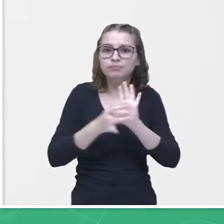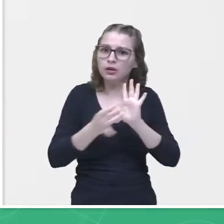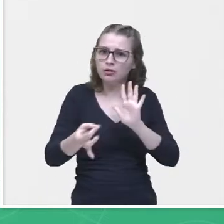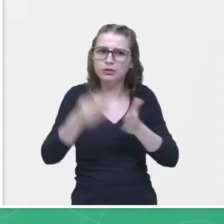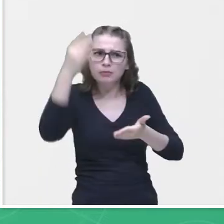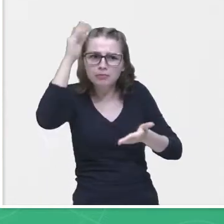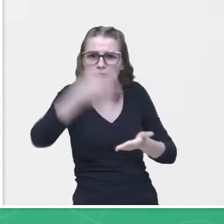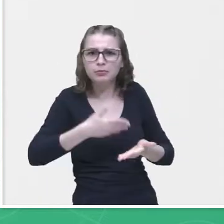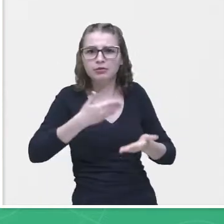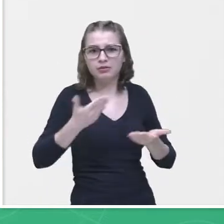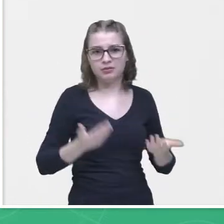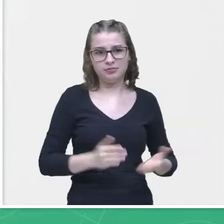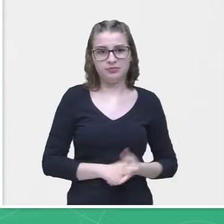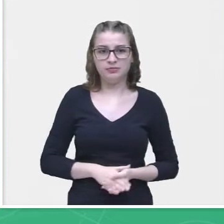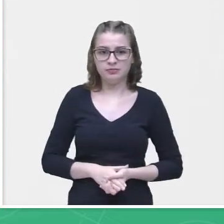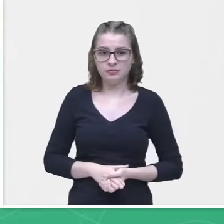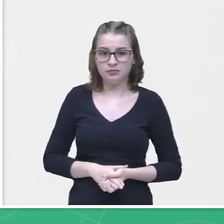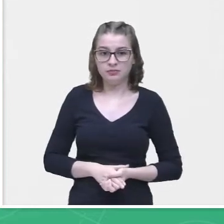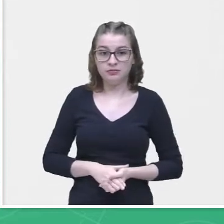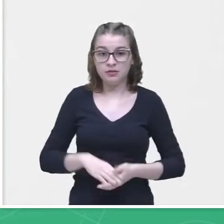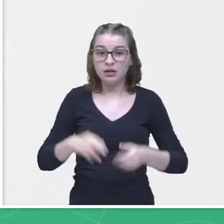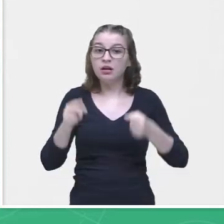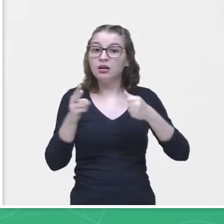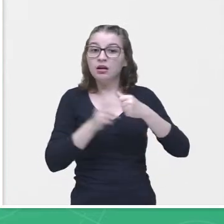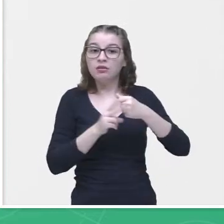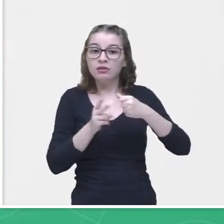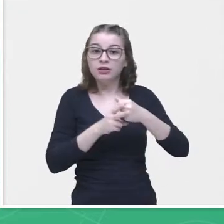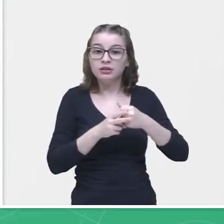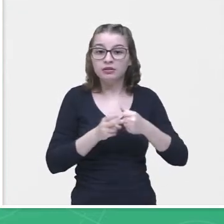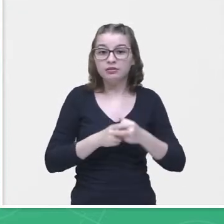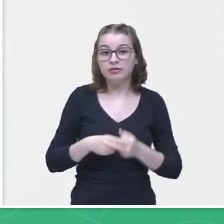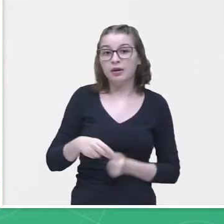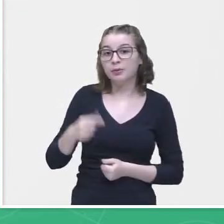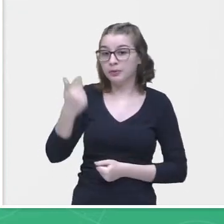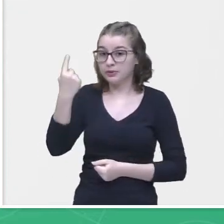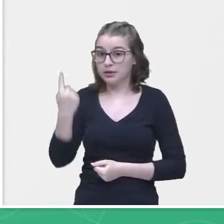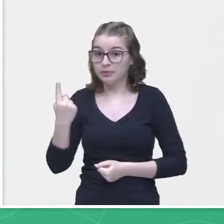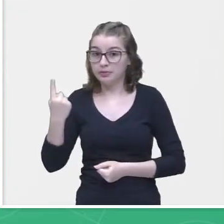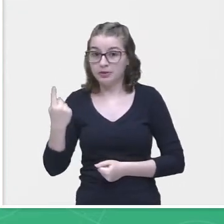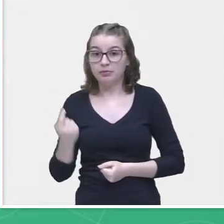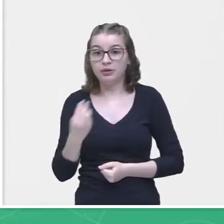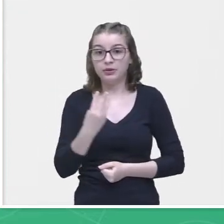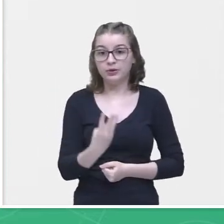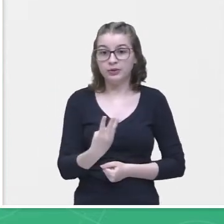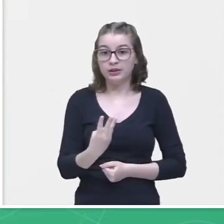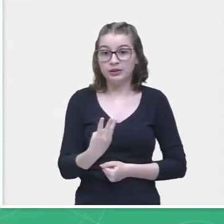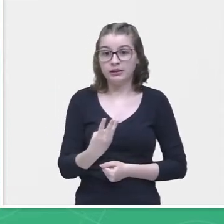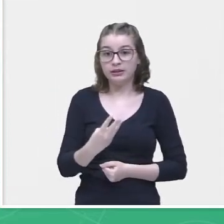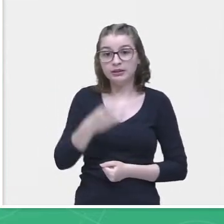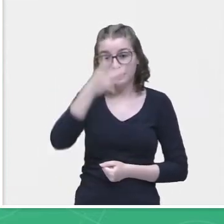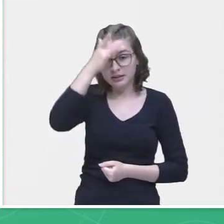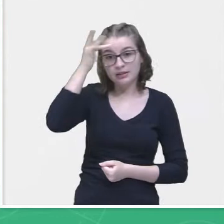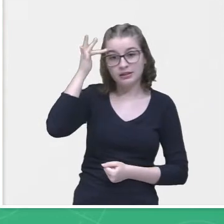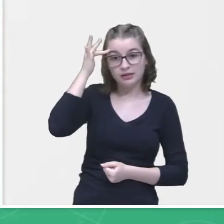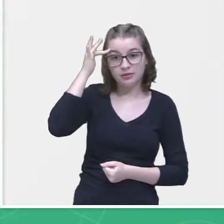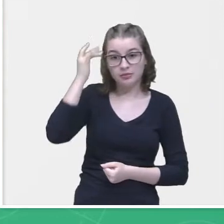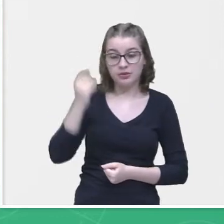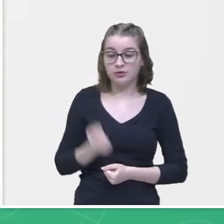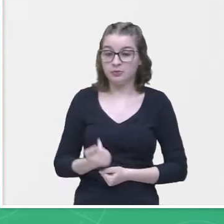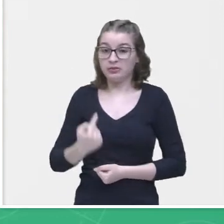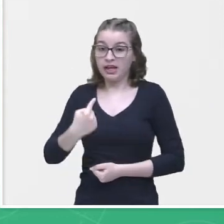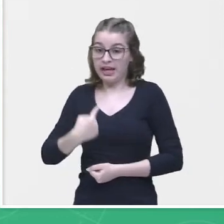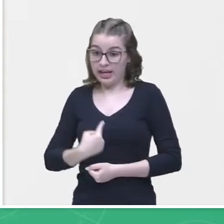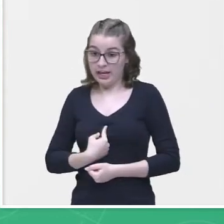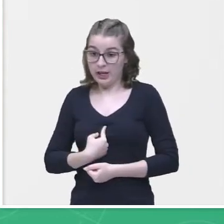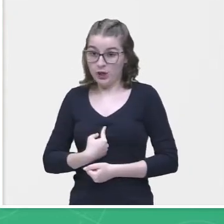na primeira ou terceira pessoa, né? Posso usar o eu ou ele tranquilamente, ela. Você tem que assinar, por isso que